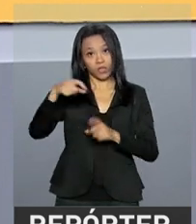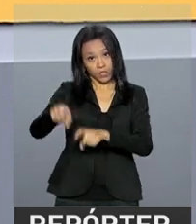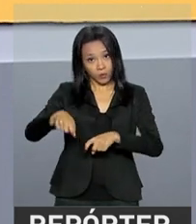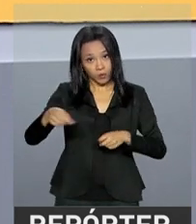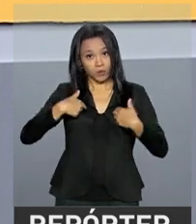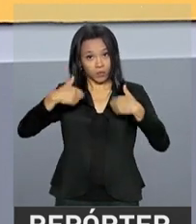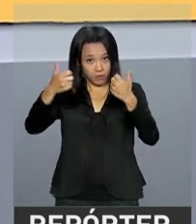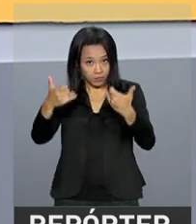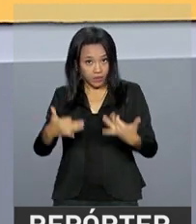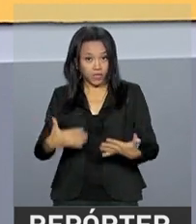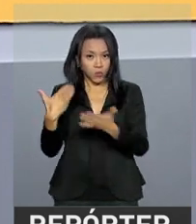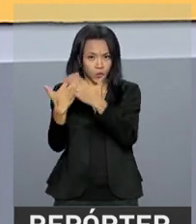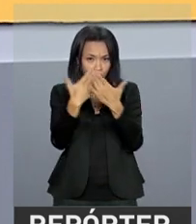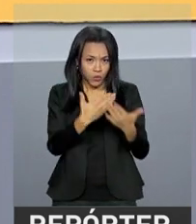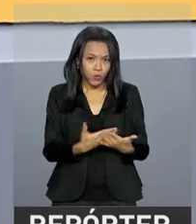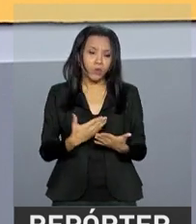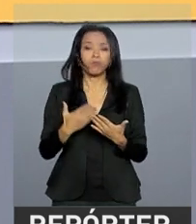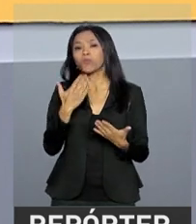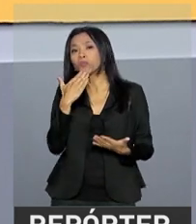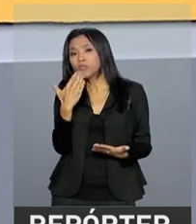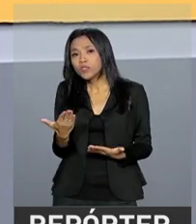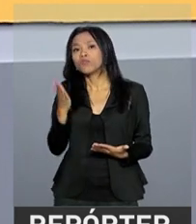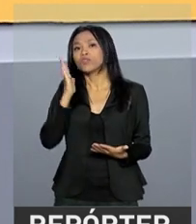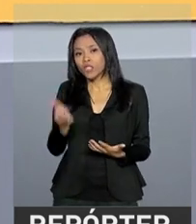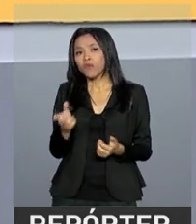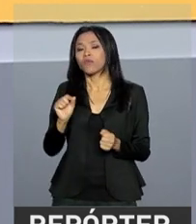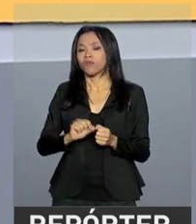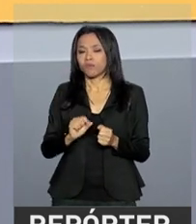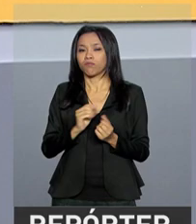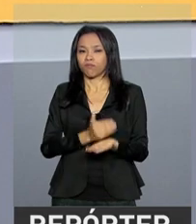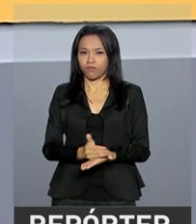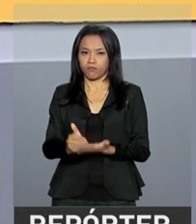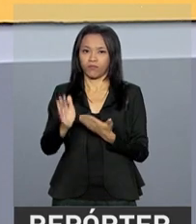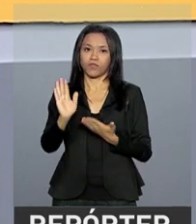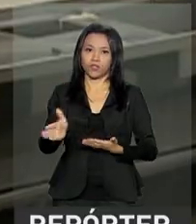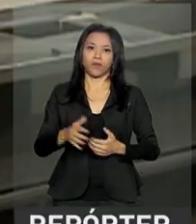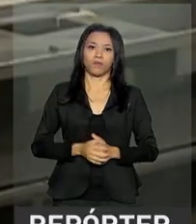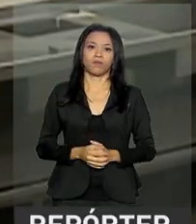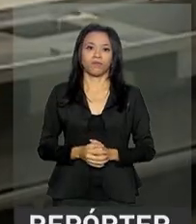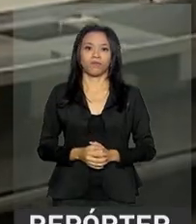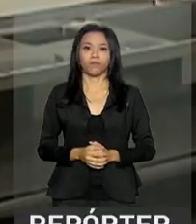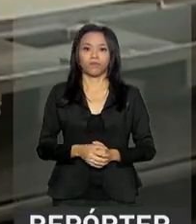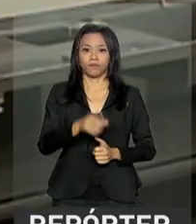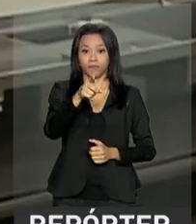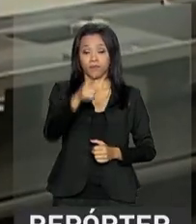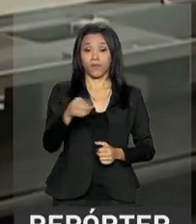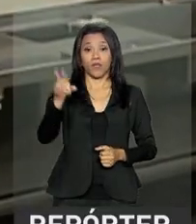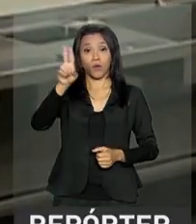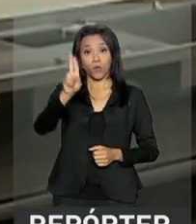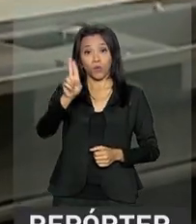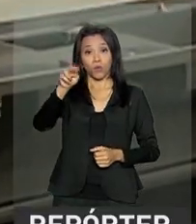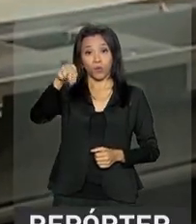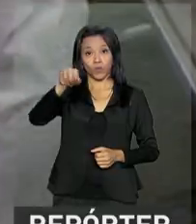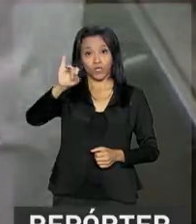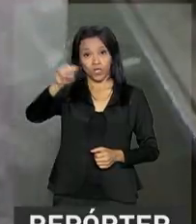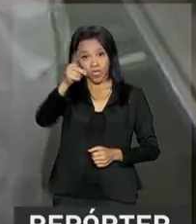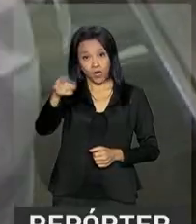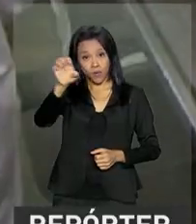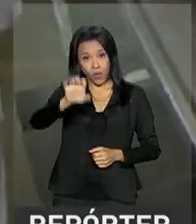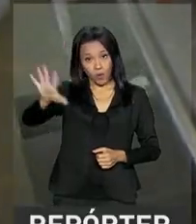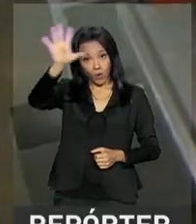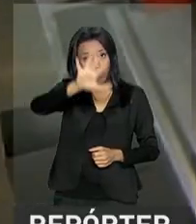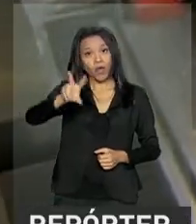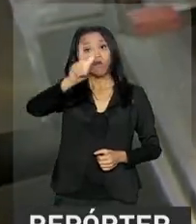os estudos necessários para o pedido já foram iniciados a união européia deve divulgar uma lista